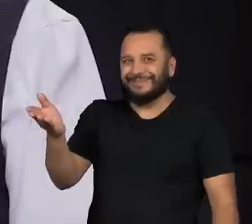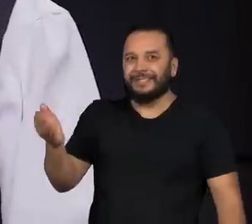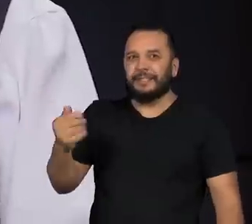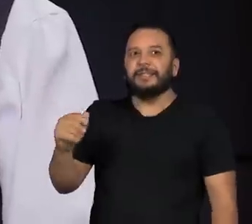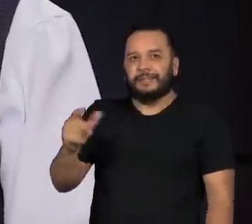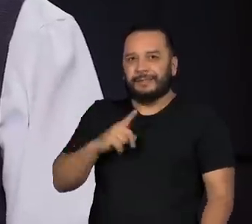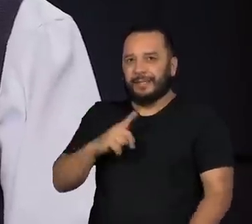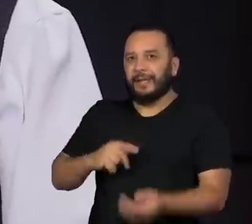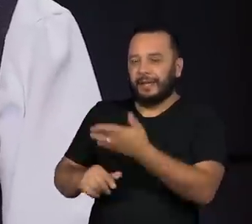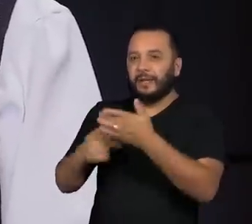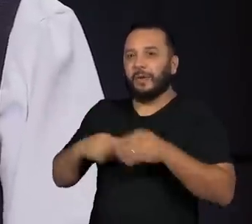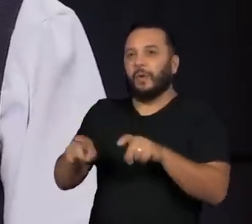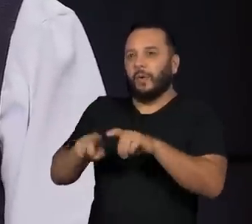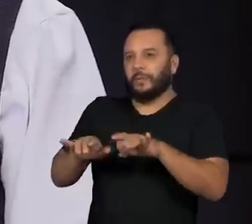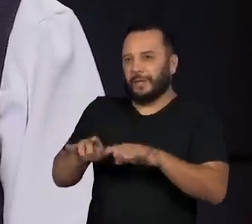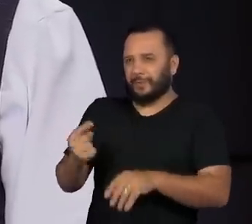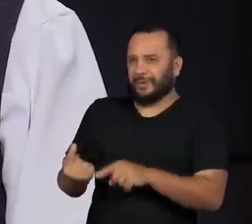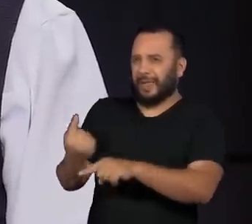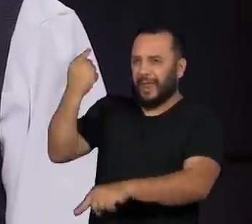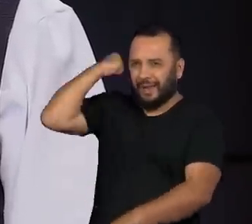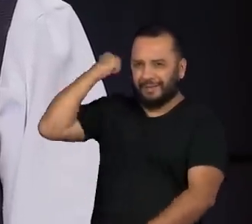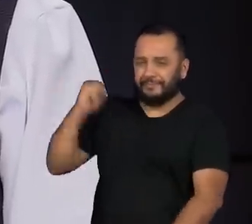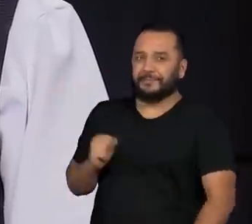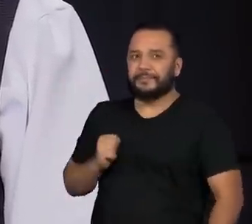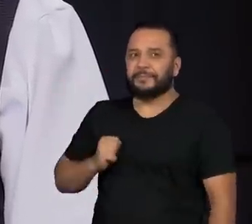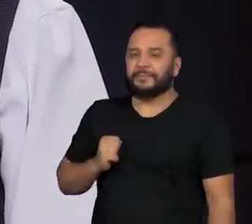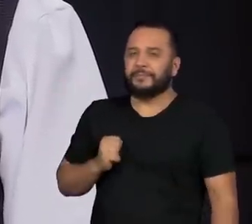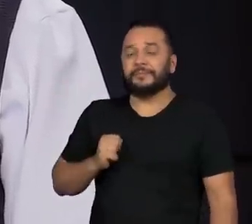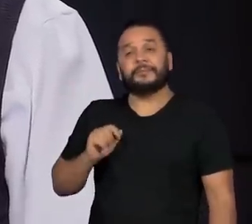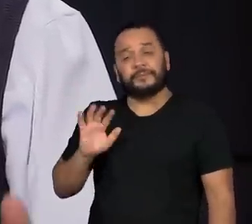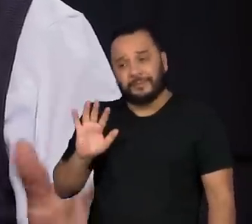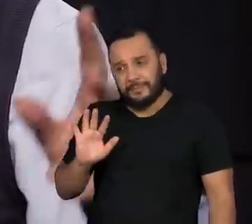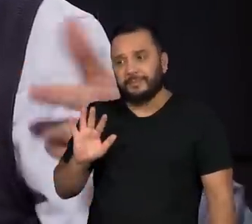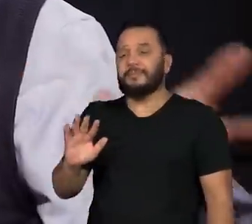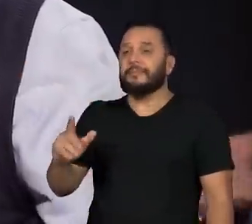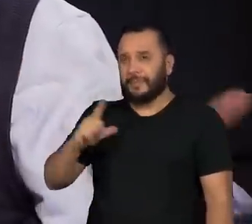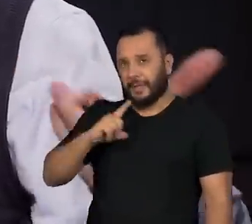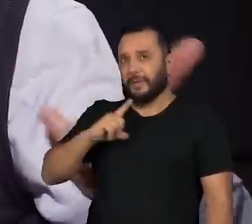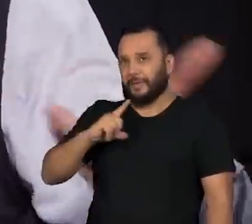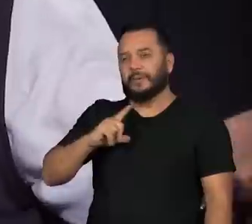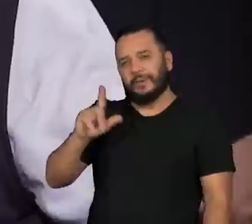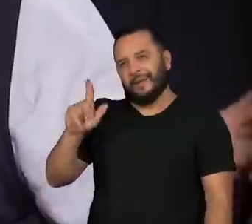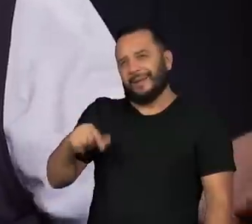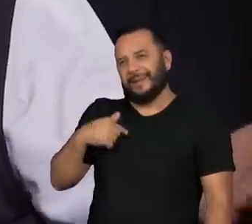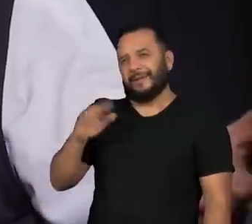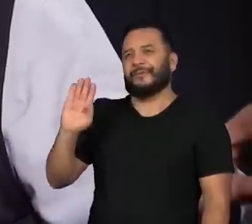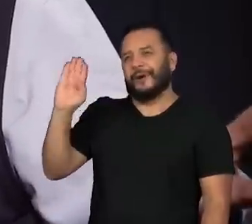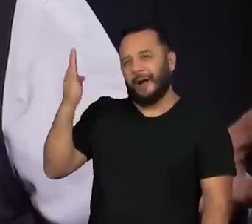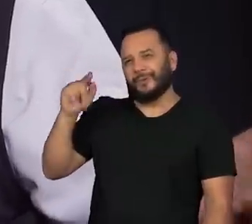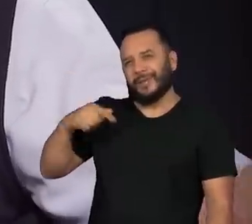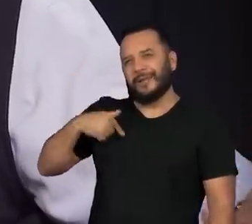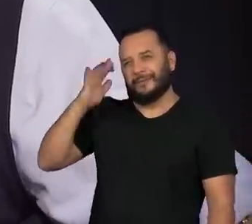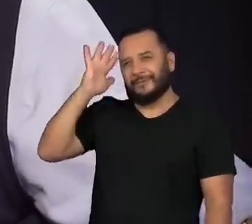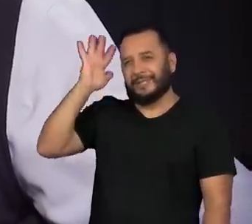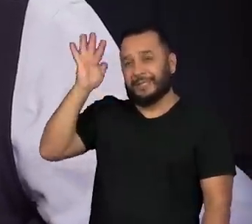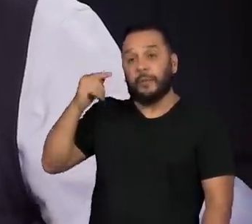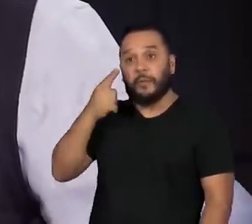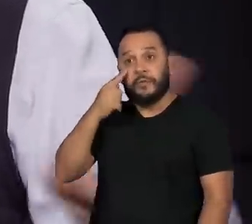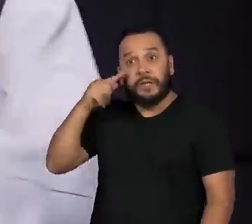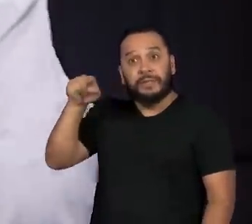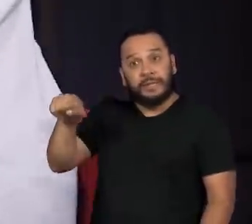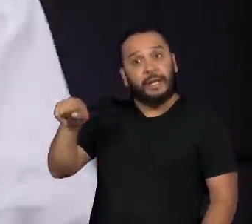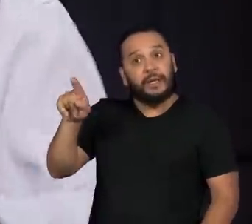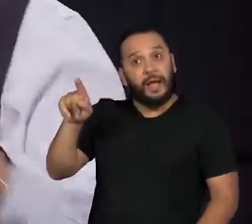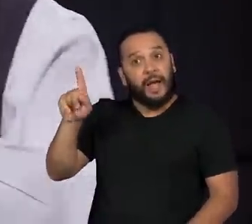qual era o computador dele lá então essas coisas aí é sempre foram uma farsa no bom sentido uma ficção Será que isso